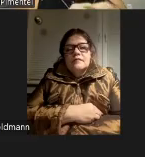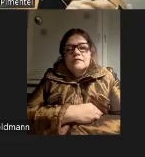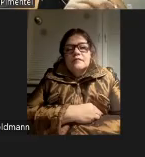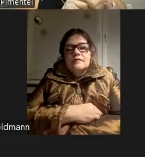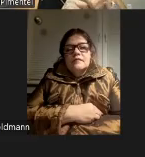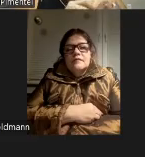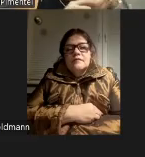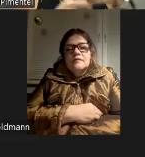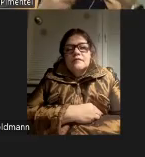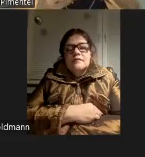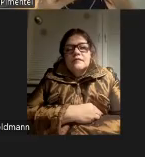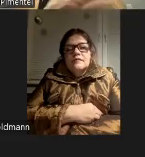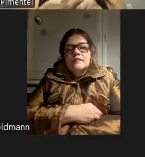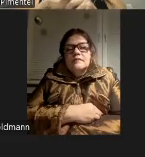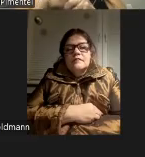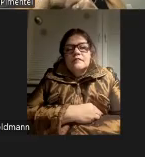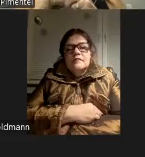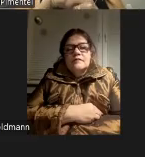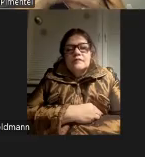né? É investir